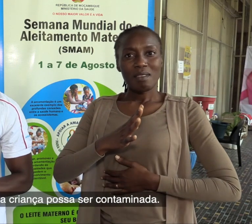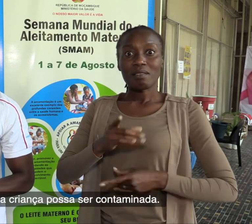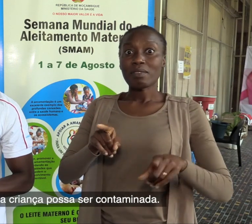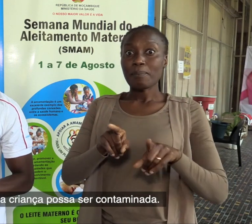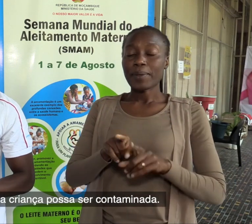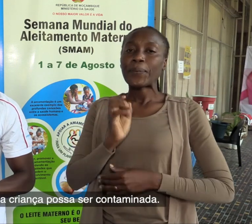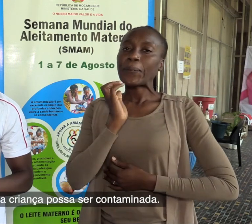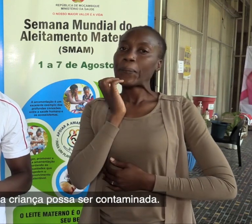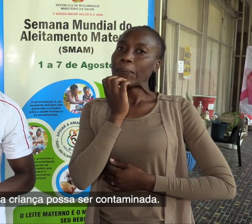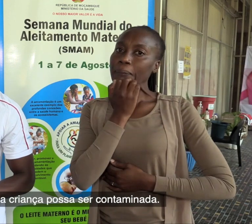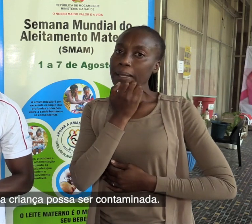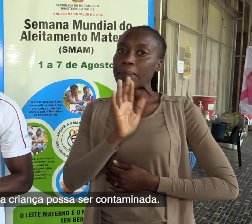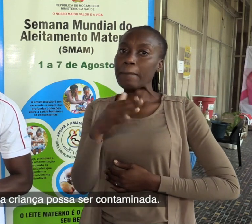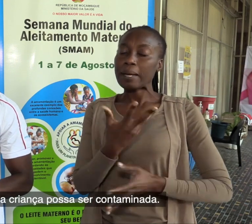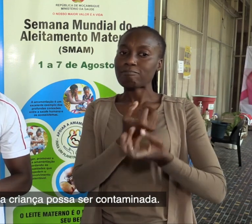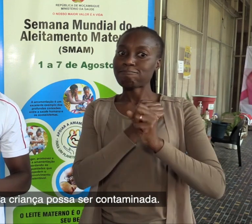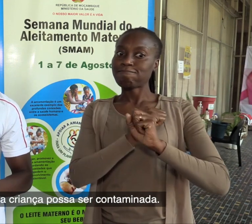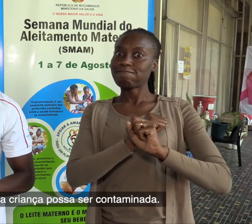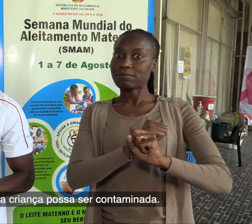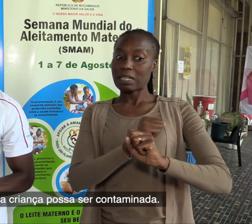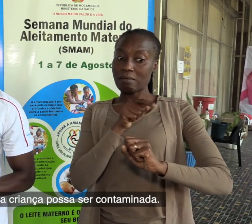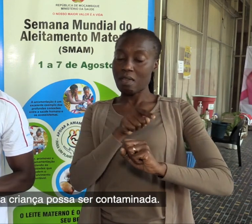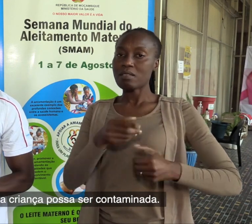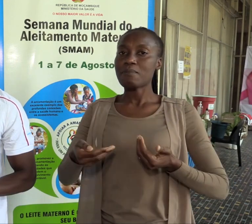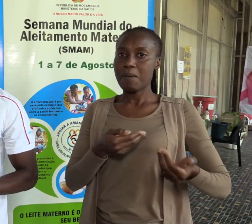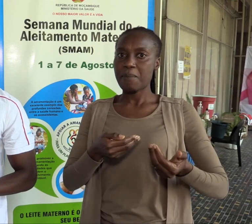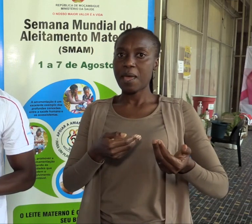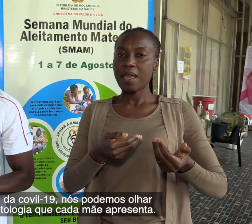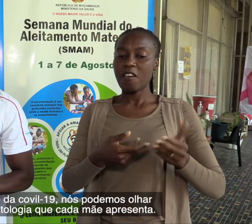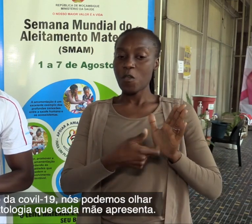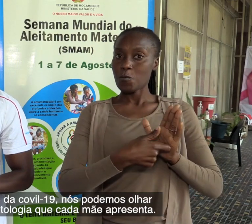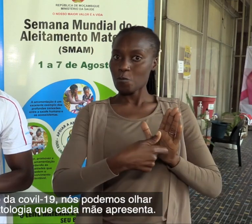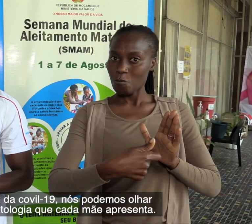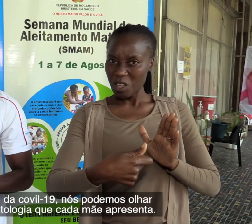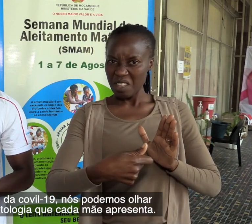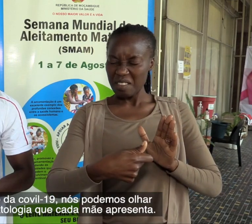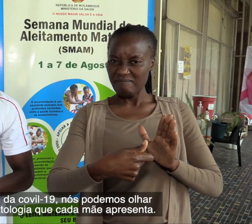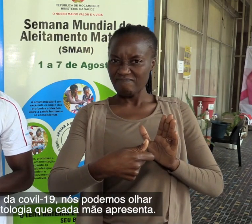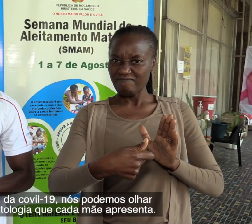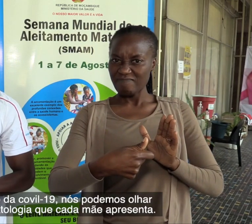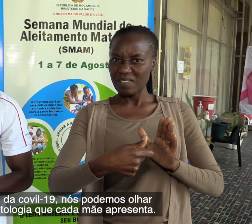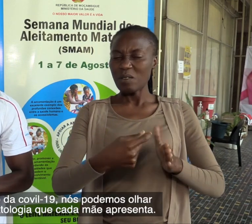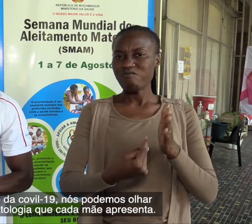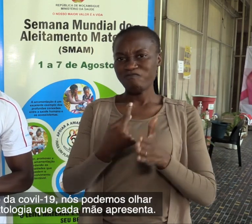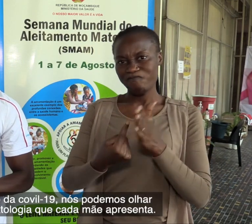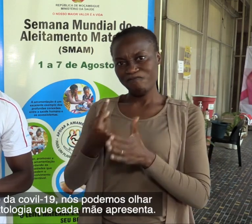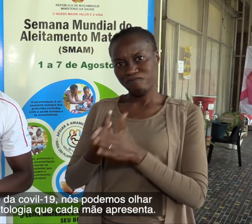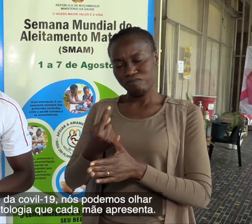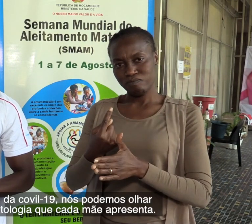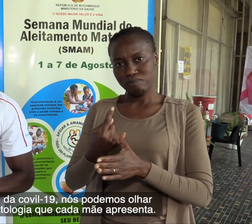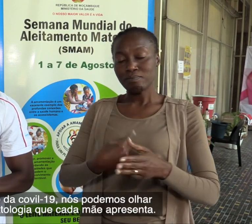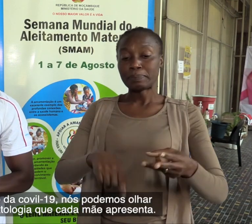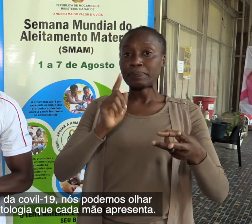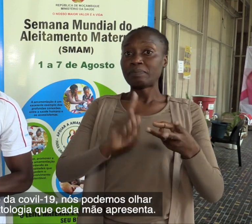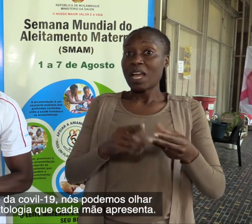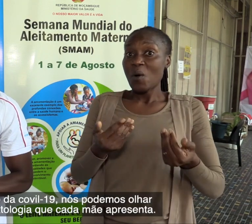digamos para evitar que a criança possa ser contaminada Agora neste período de Covid